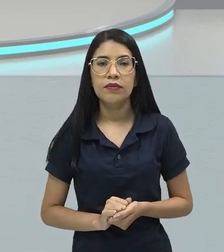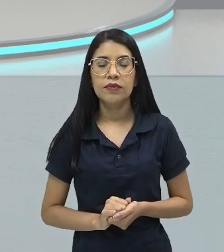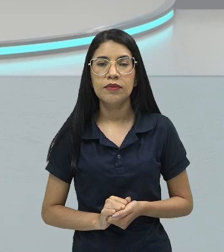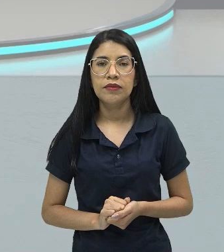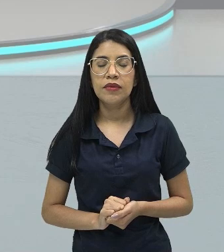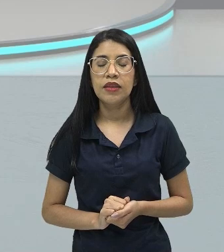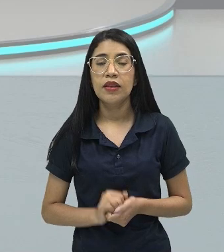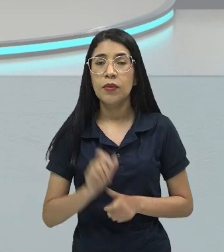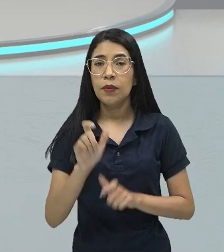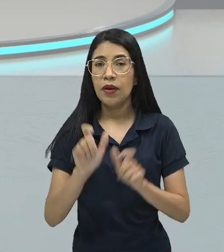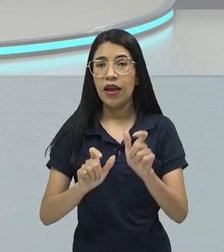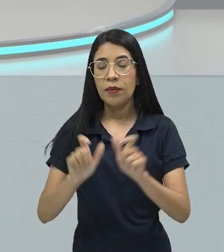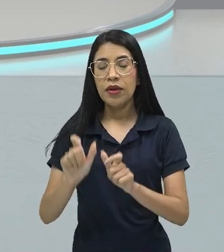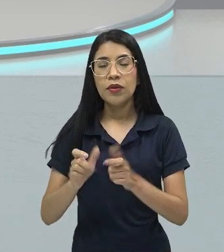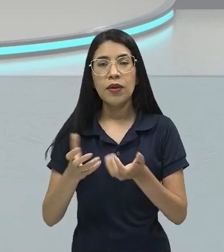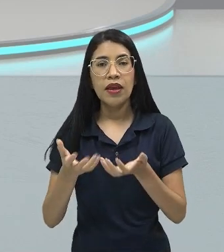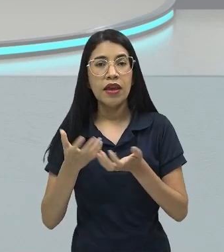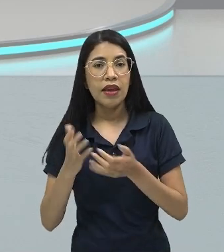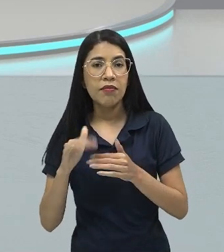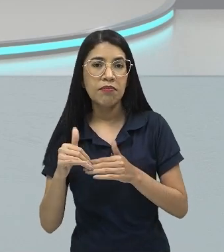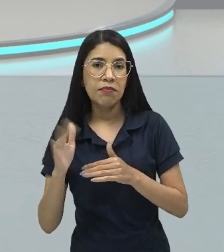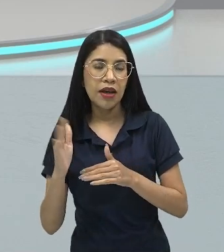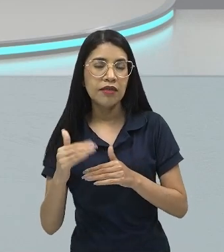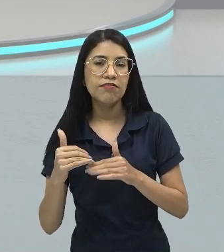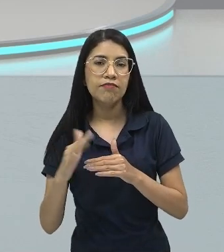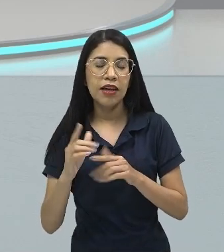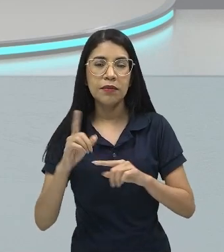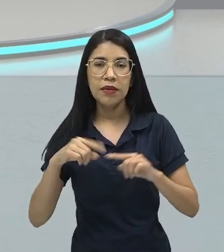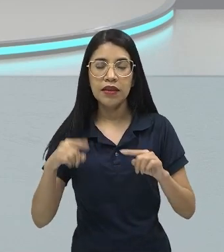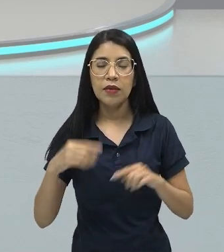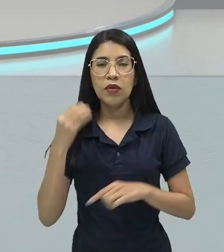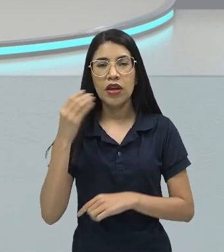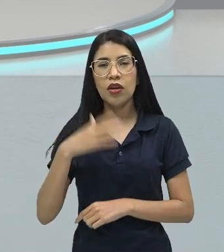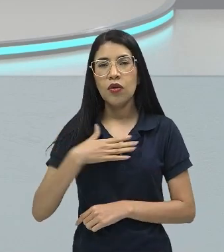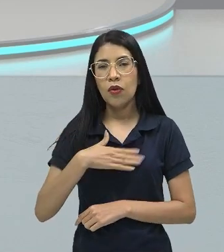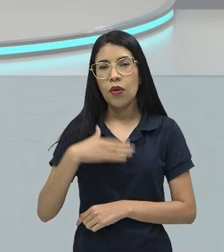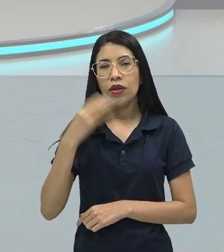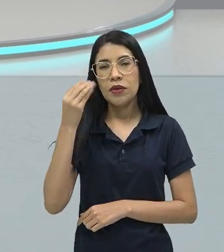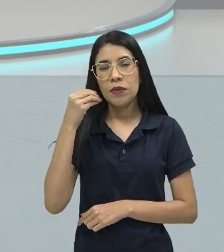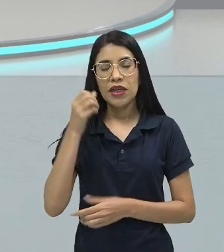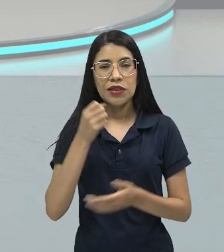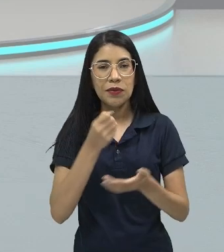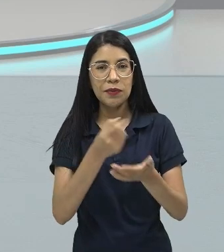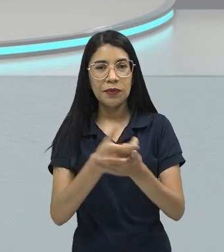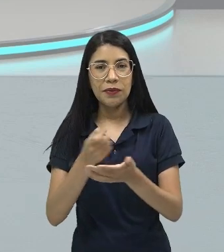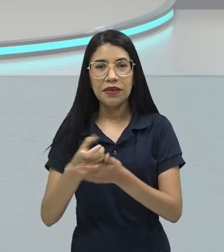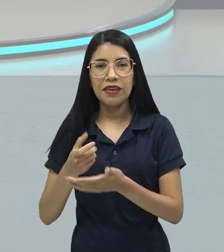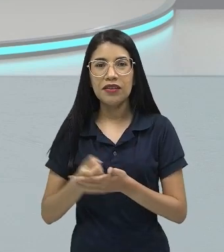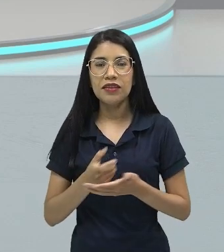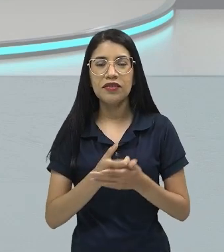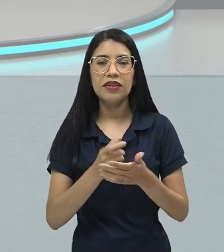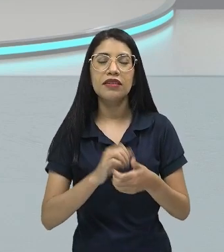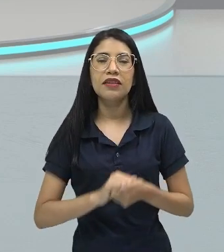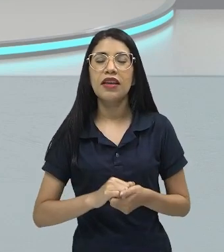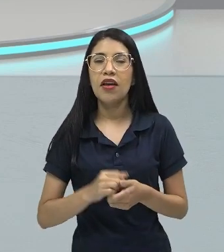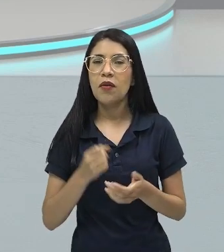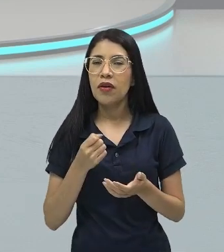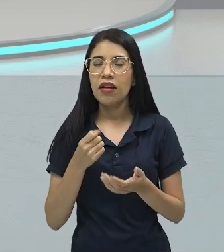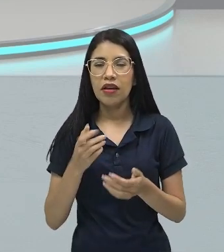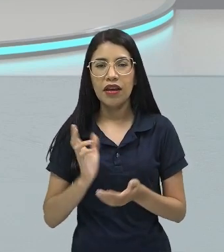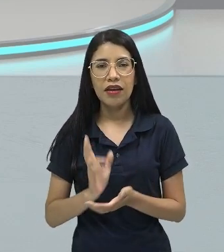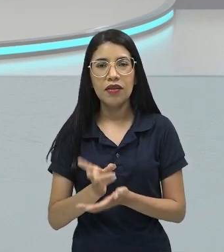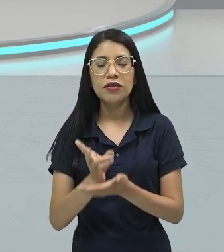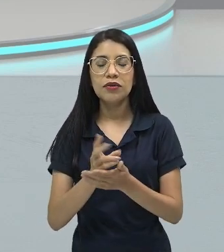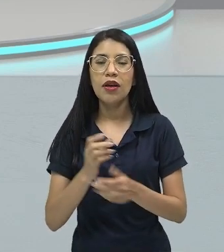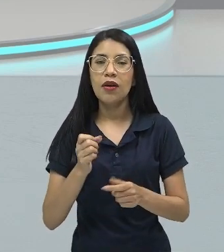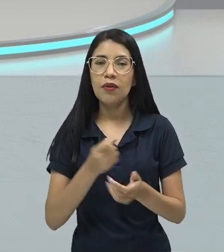As pessoas querem mais, gostam daquela experiência, né? Puxa, comprei, me empolguei, eu quero mais alguma coisa.